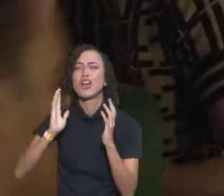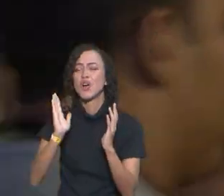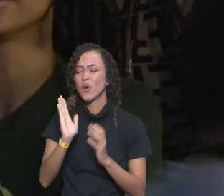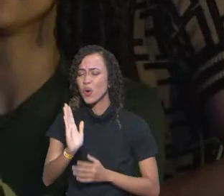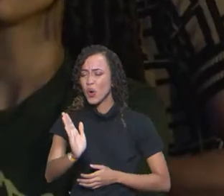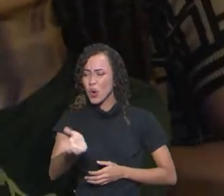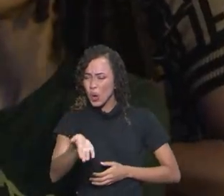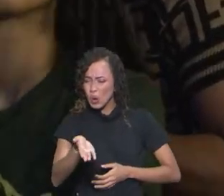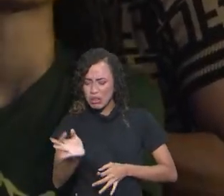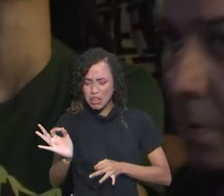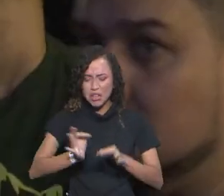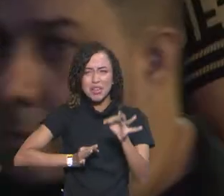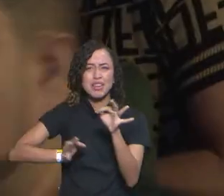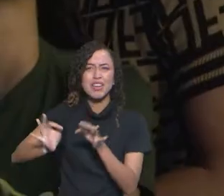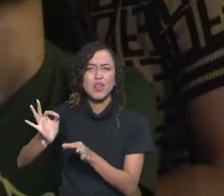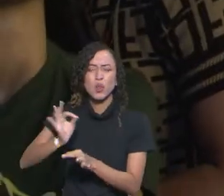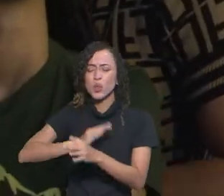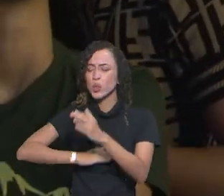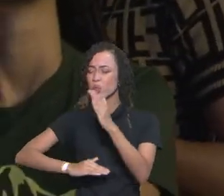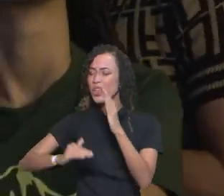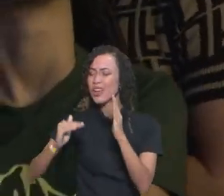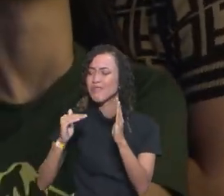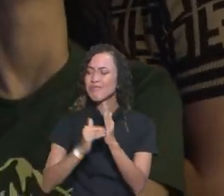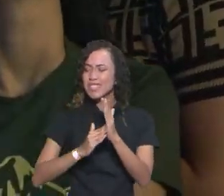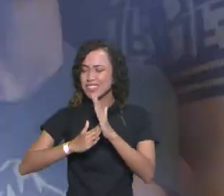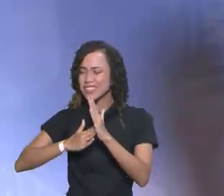Eu já coloquei